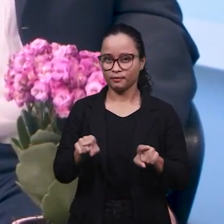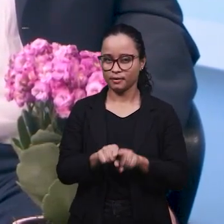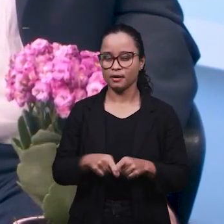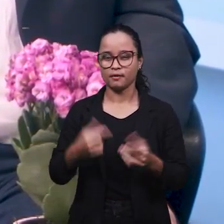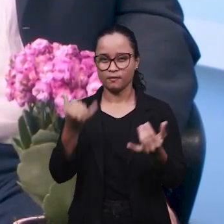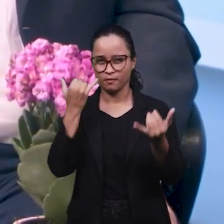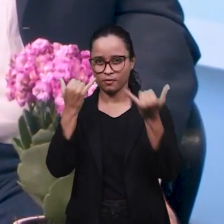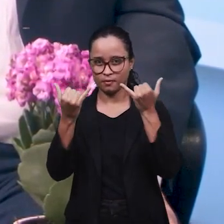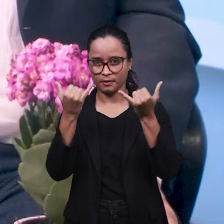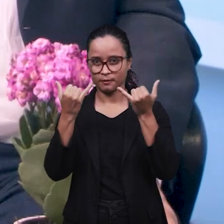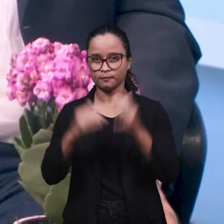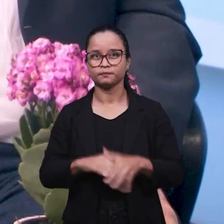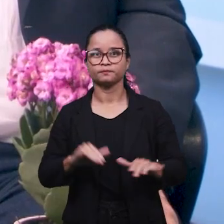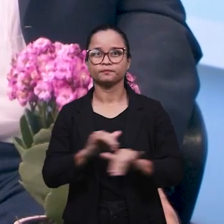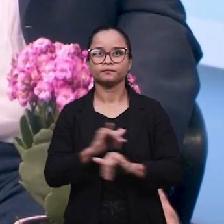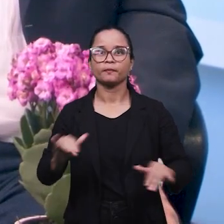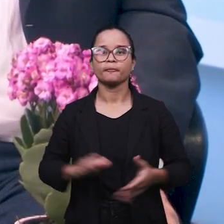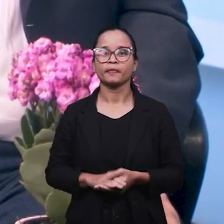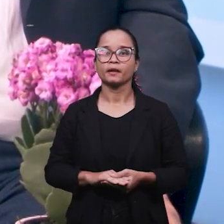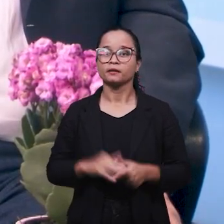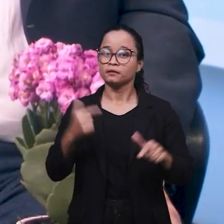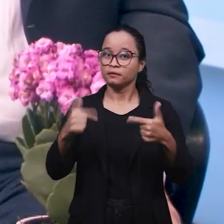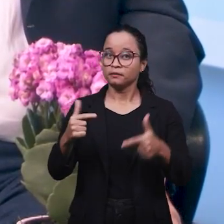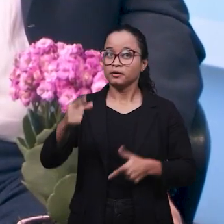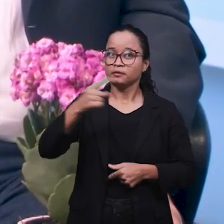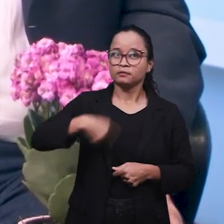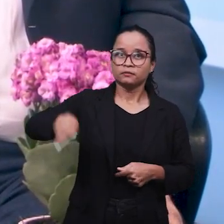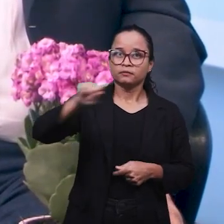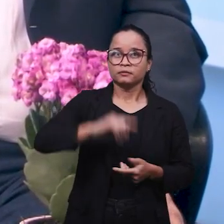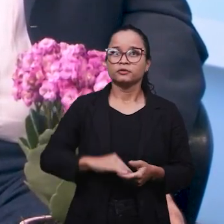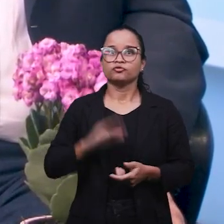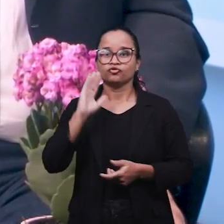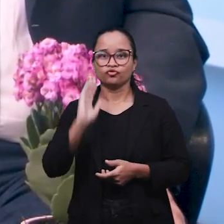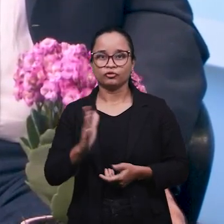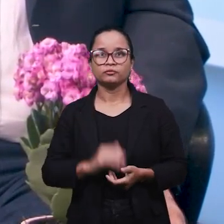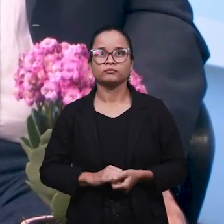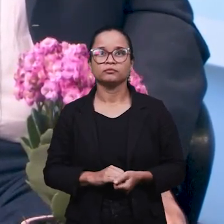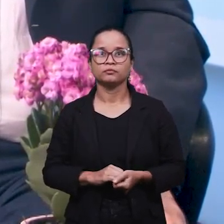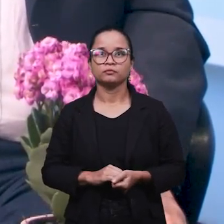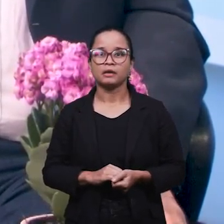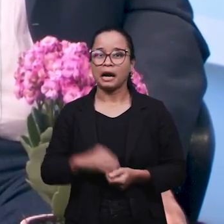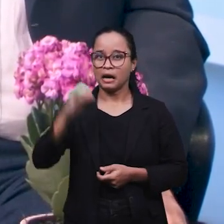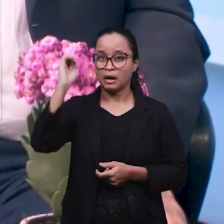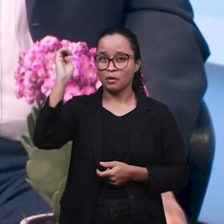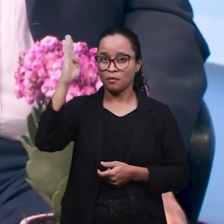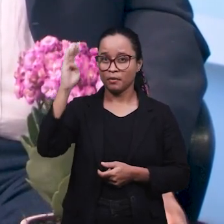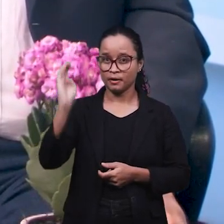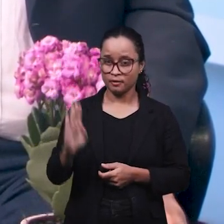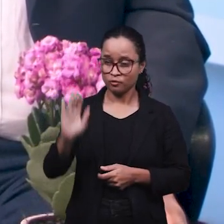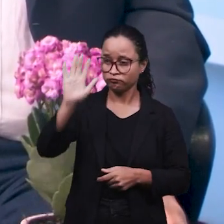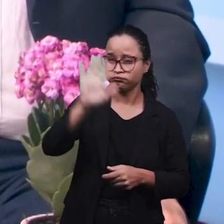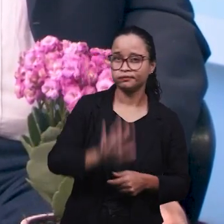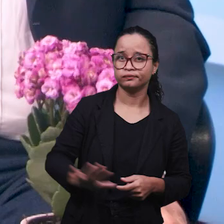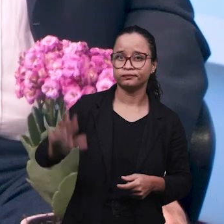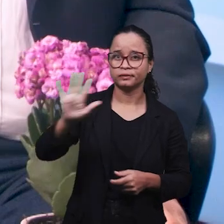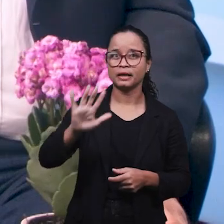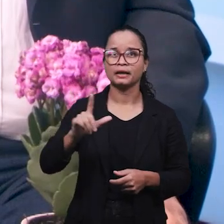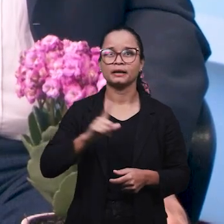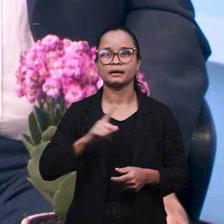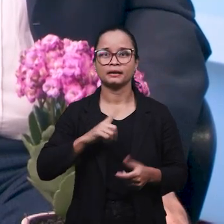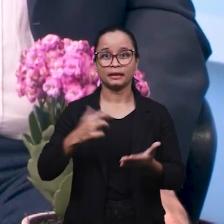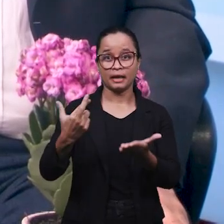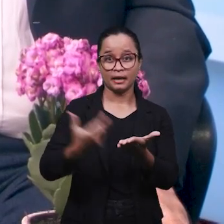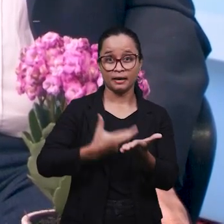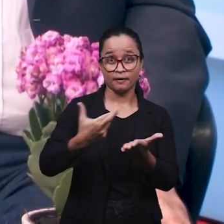que a repercussão desse trabalho nosso já está chegando ao Brasil inteiro. Nós temos revistas de